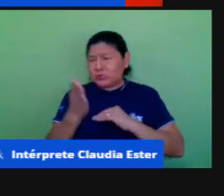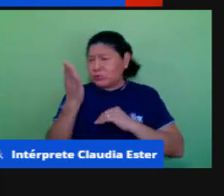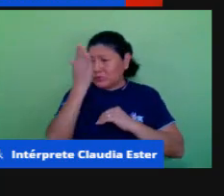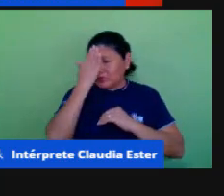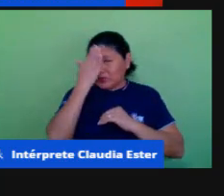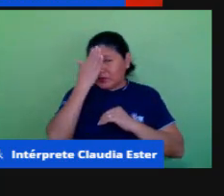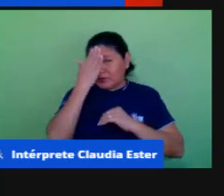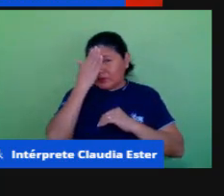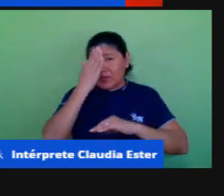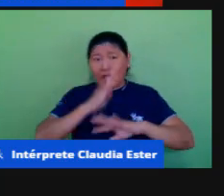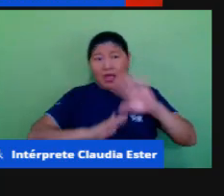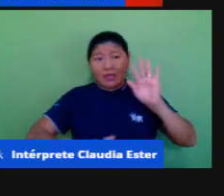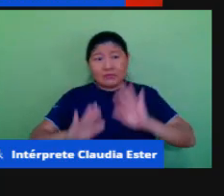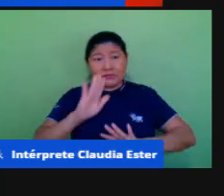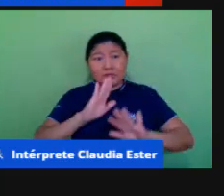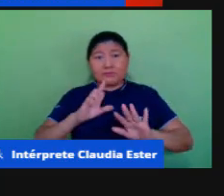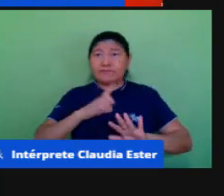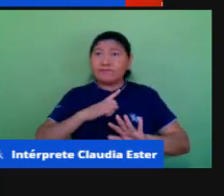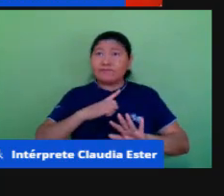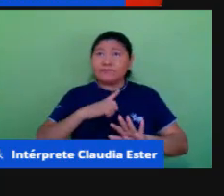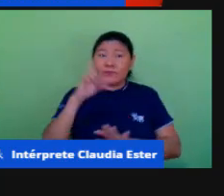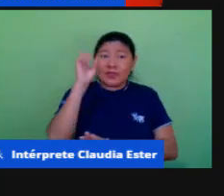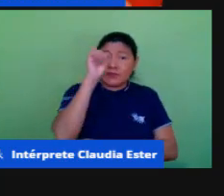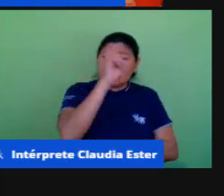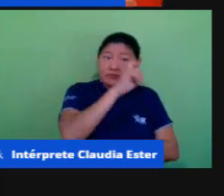eles têm dificuldade para